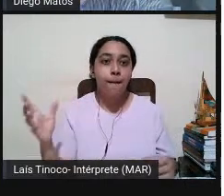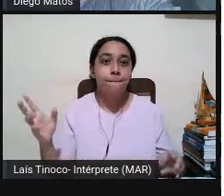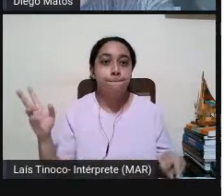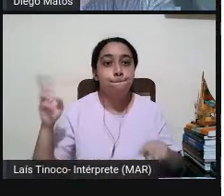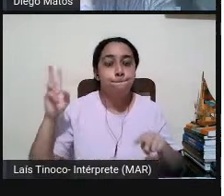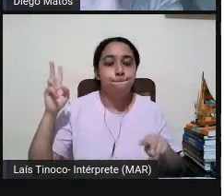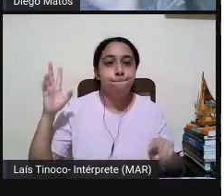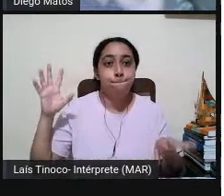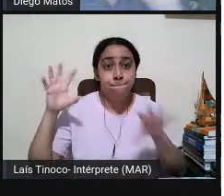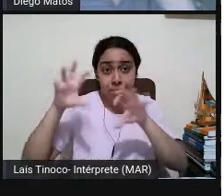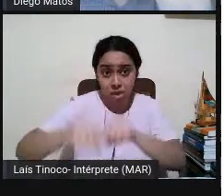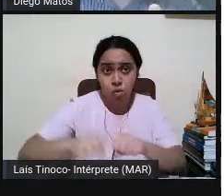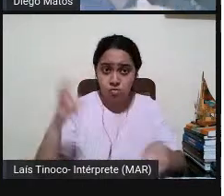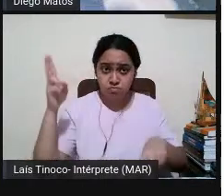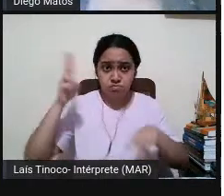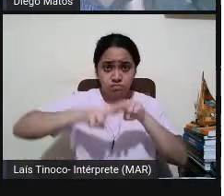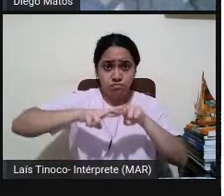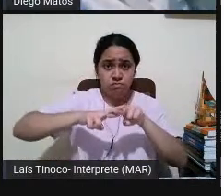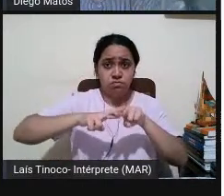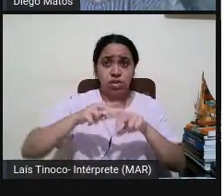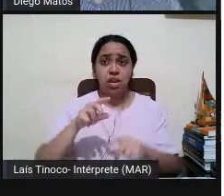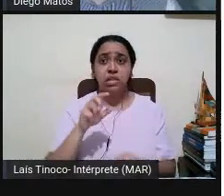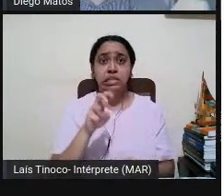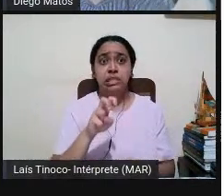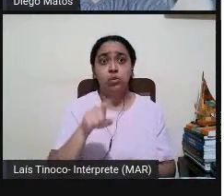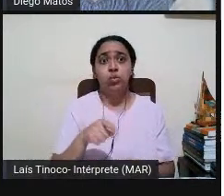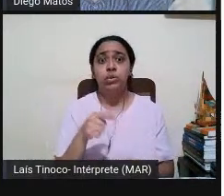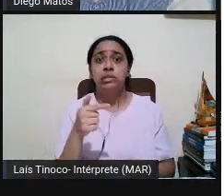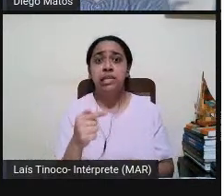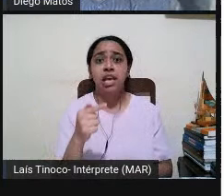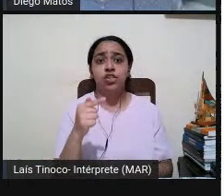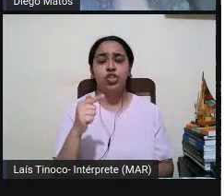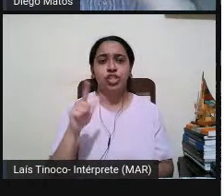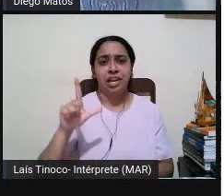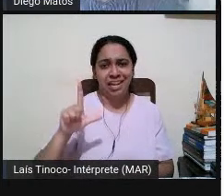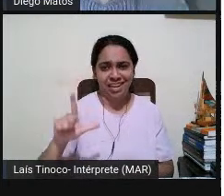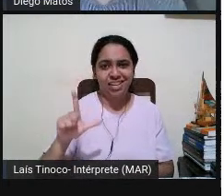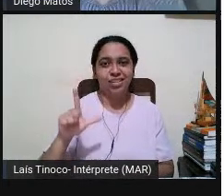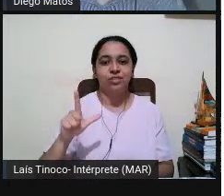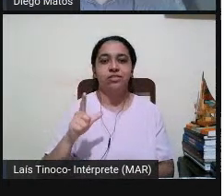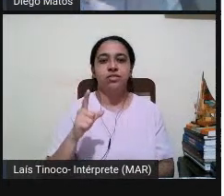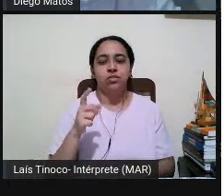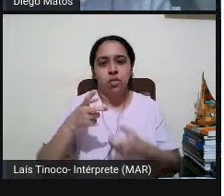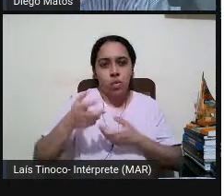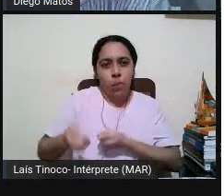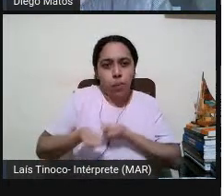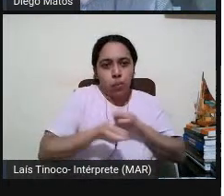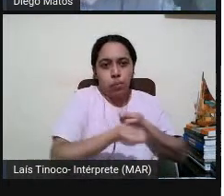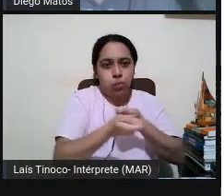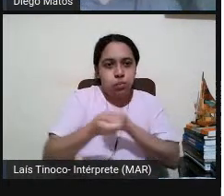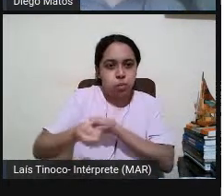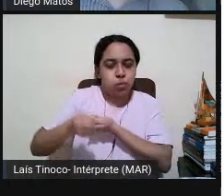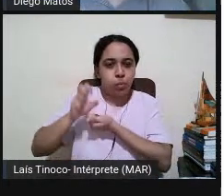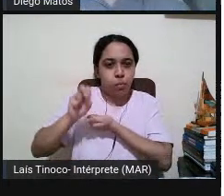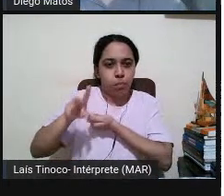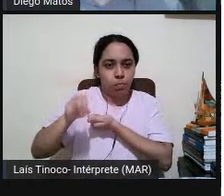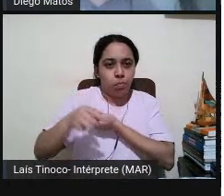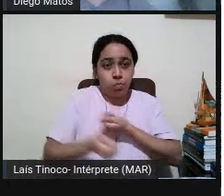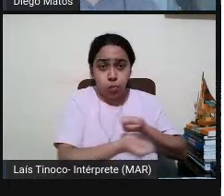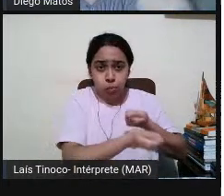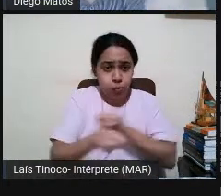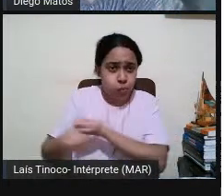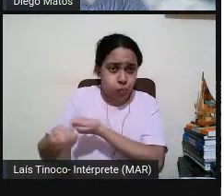você quer dizer o que quer dizer que são agrotóxicos é todos os agrotóxicos são proibidos não Alguns são